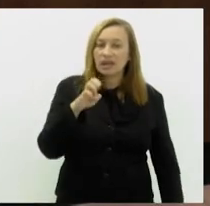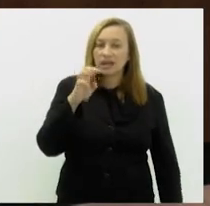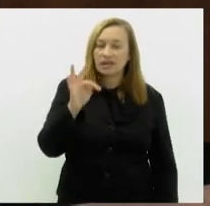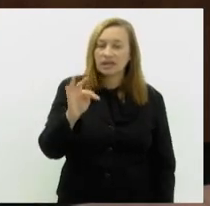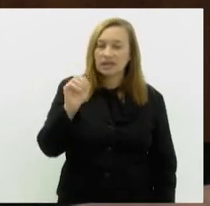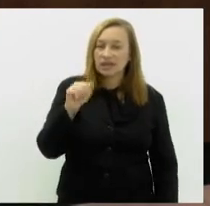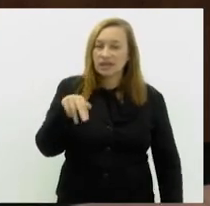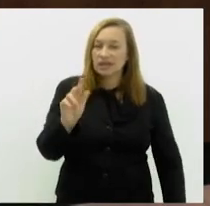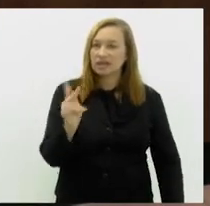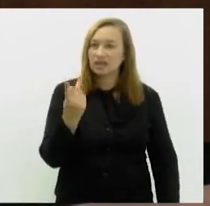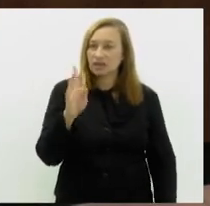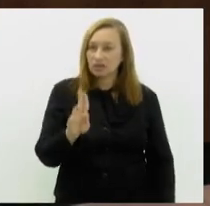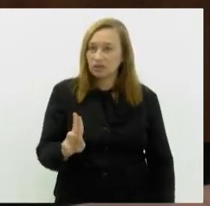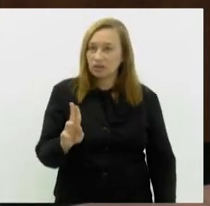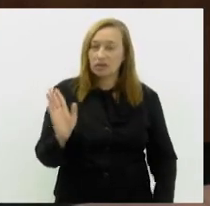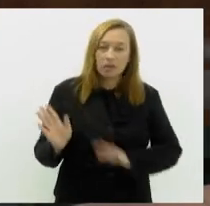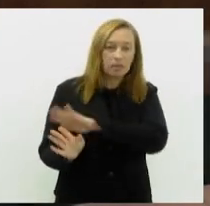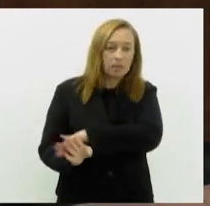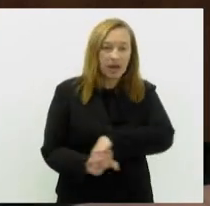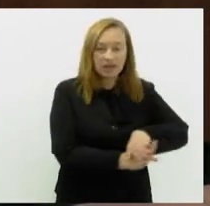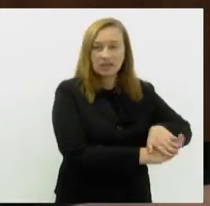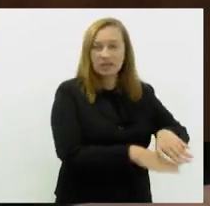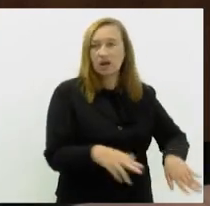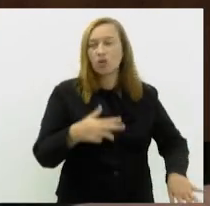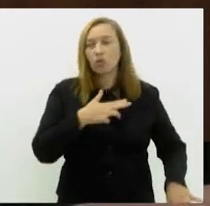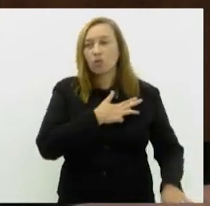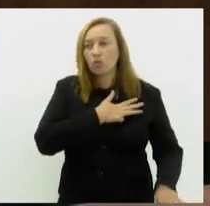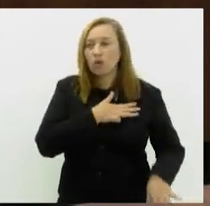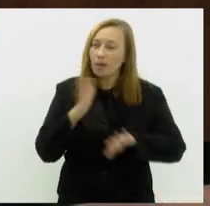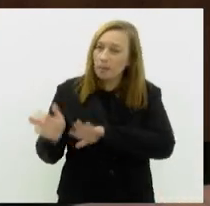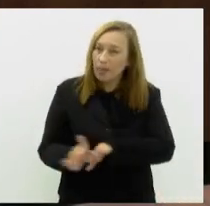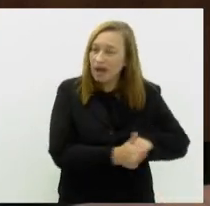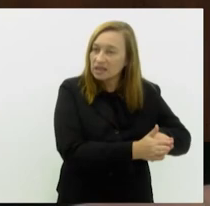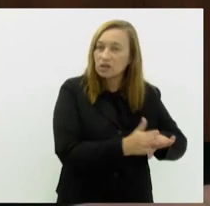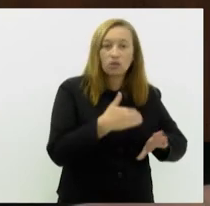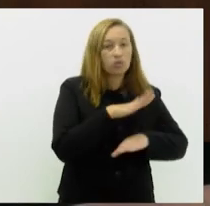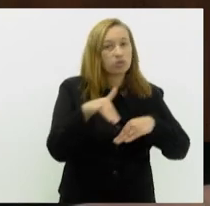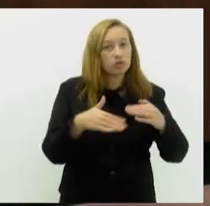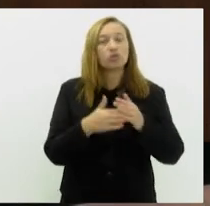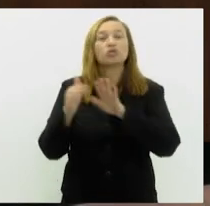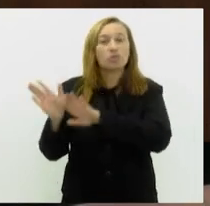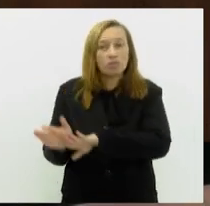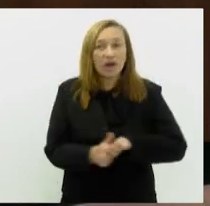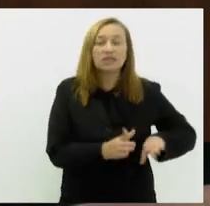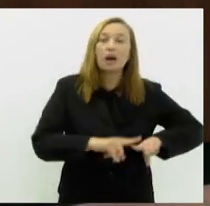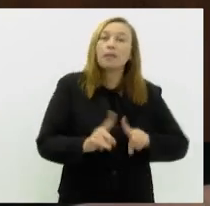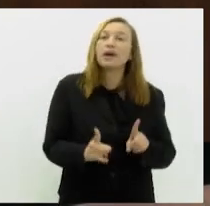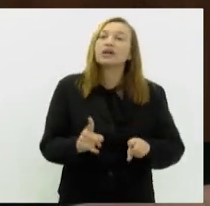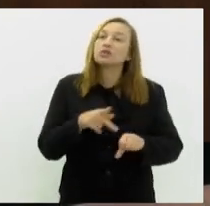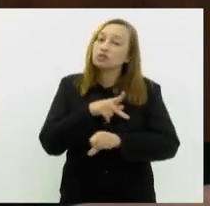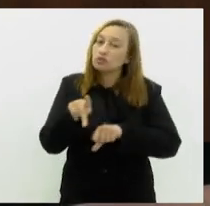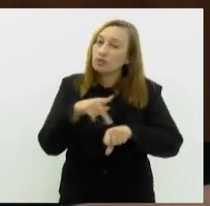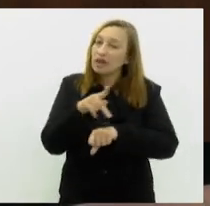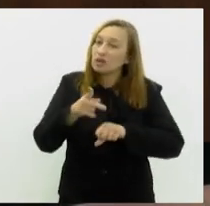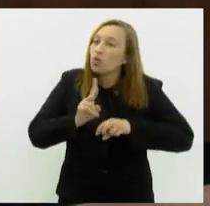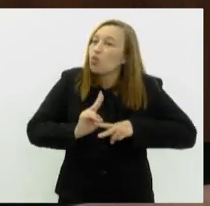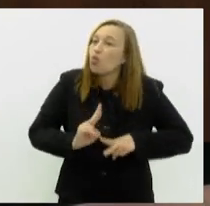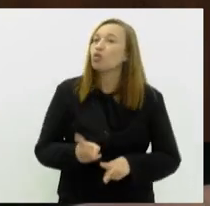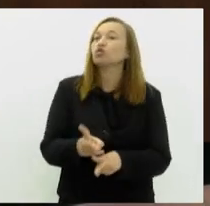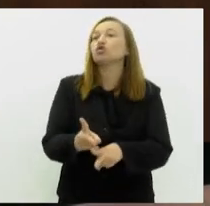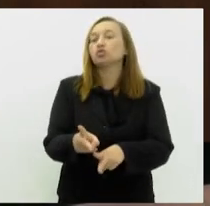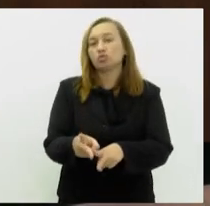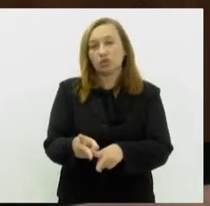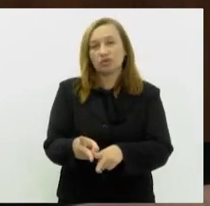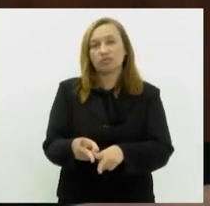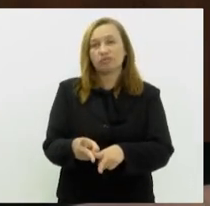passa, o Lula passa, como todos passam, mas os países ficam.